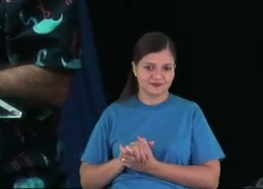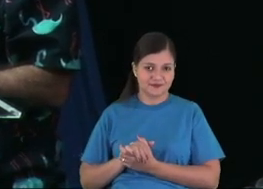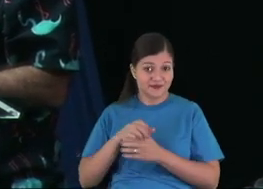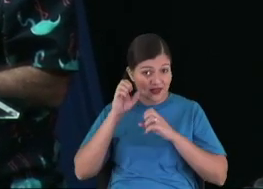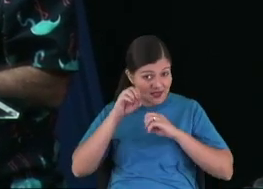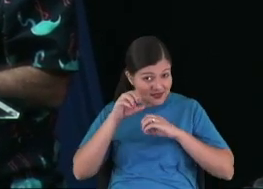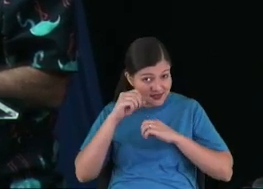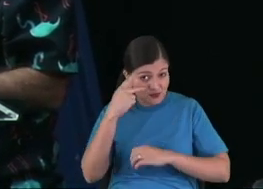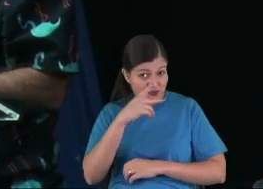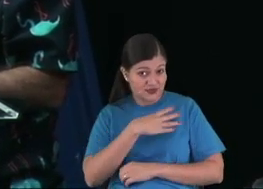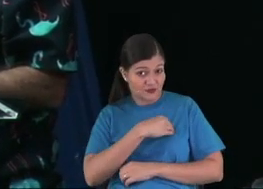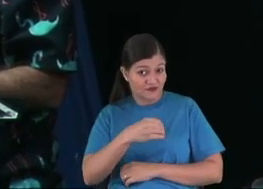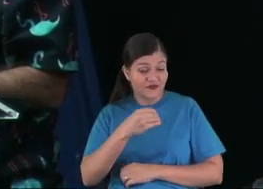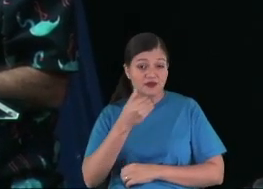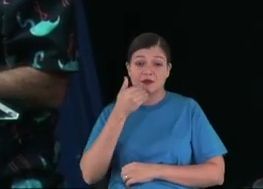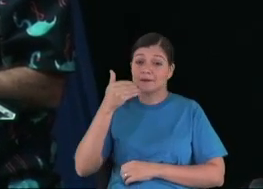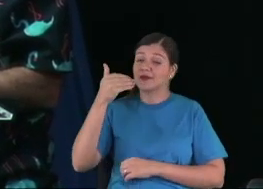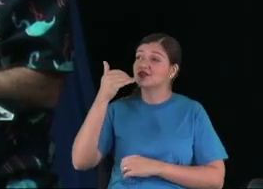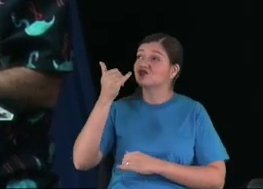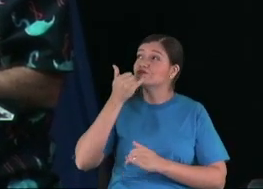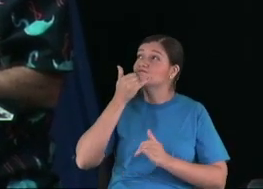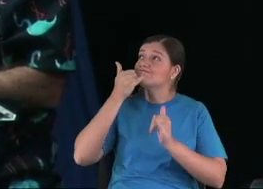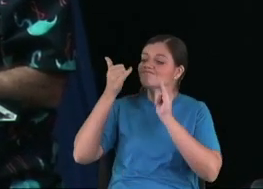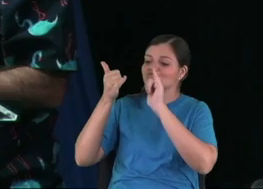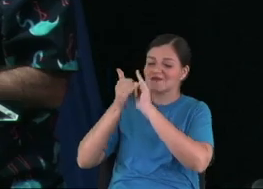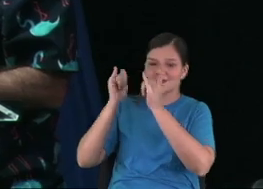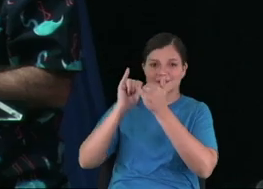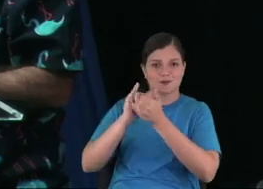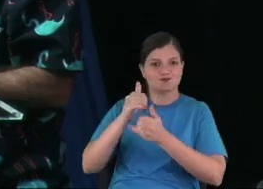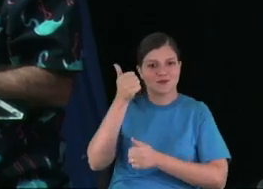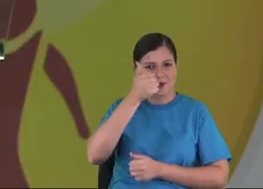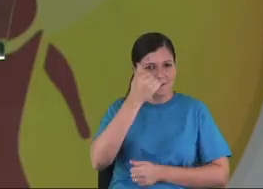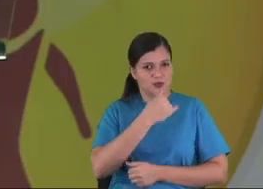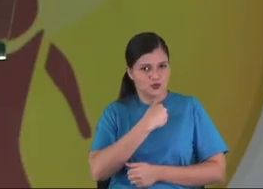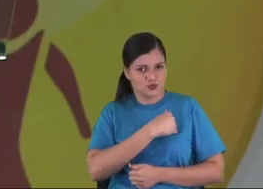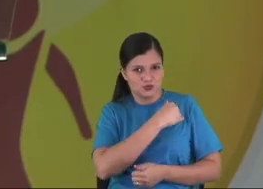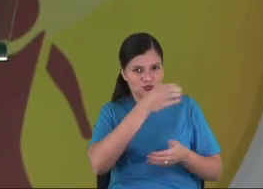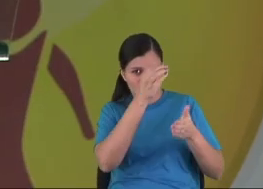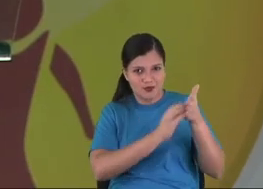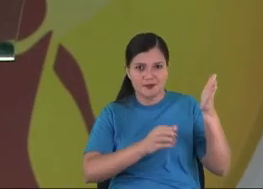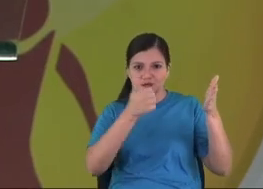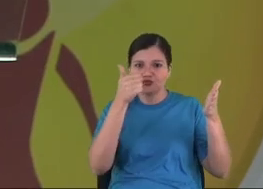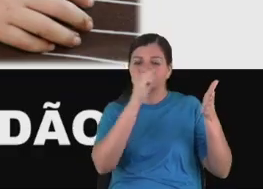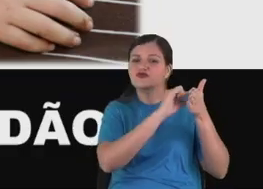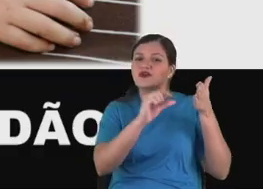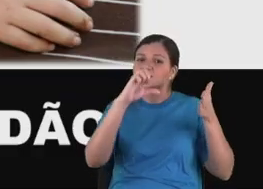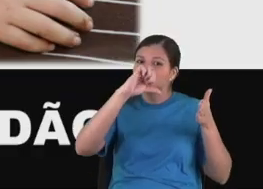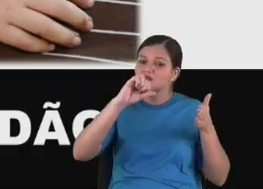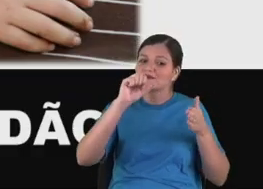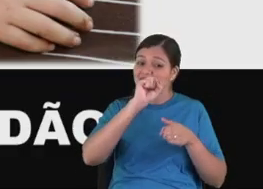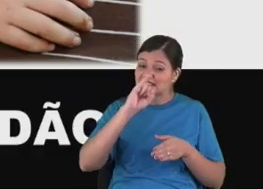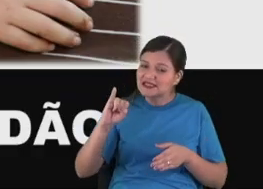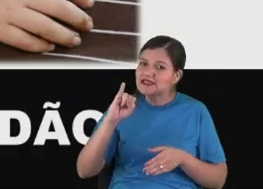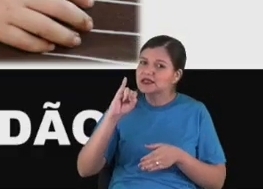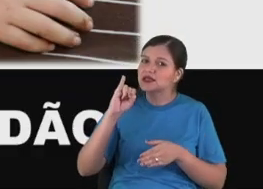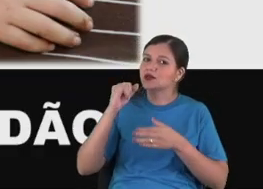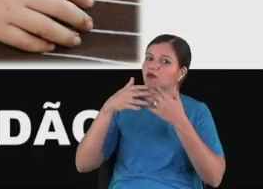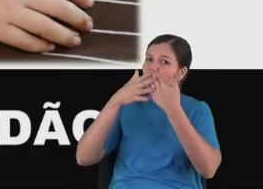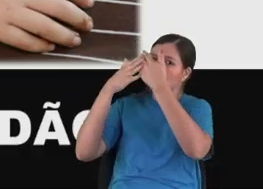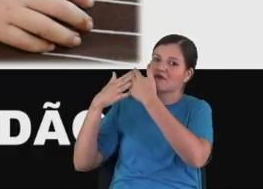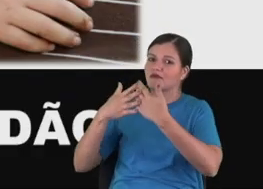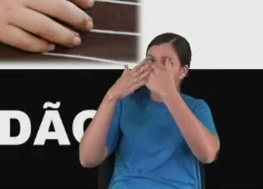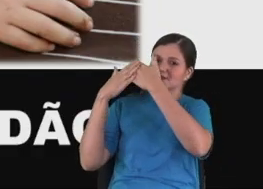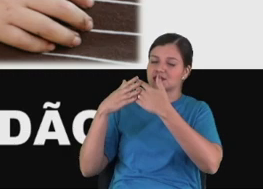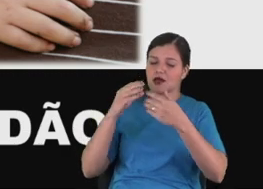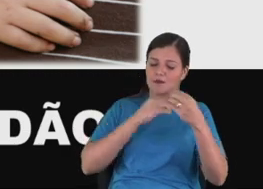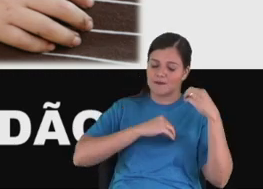Ensine o seu filho a pedir perdão. 1 João capítulo 1, verso 9, se confessarmos nossos pecados, ele é fiel e justo,